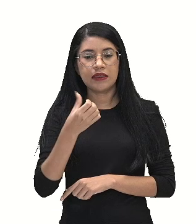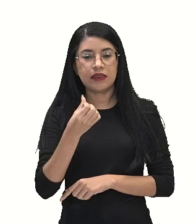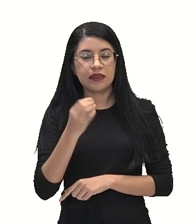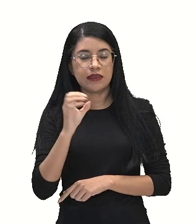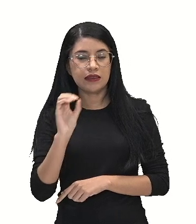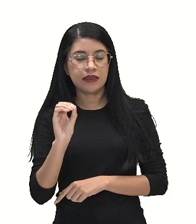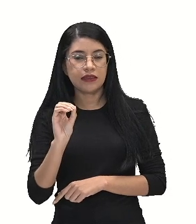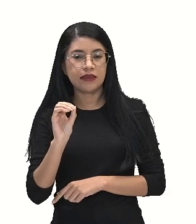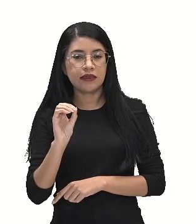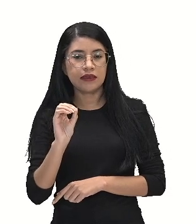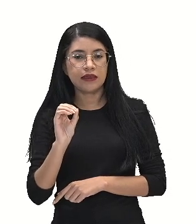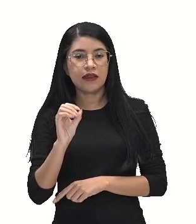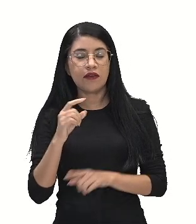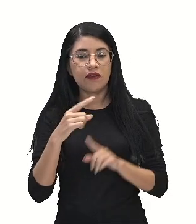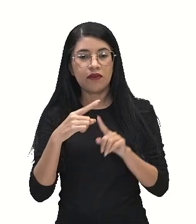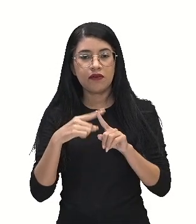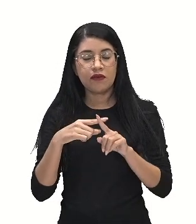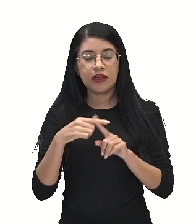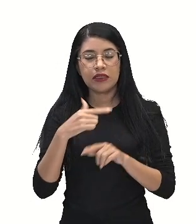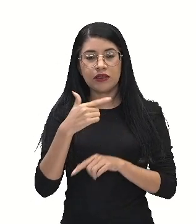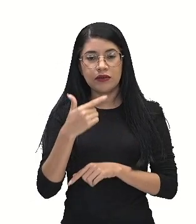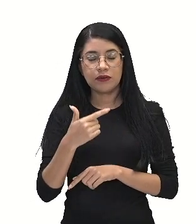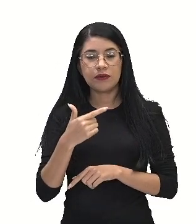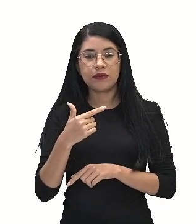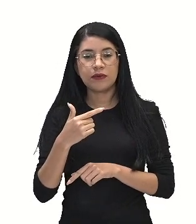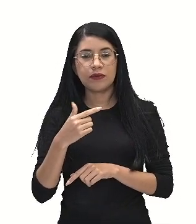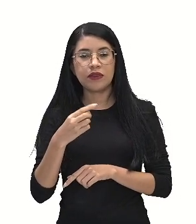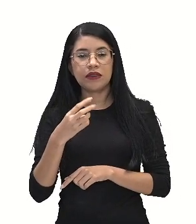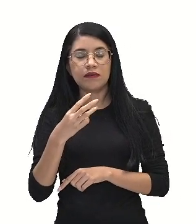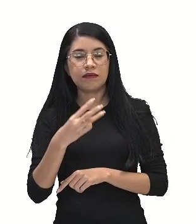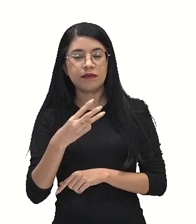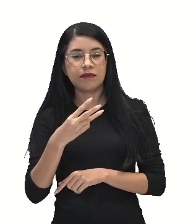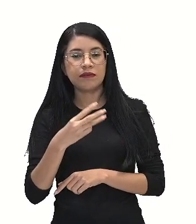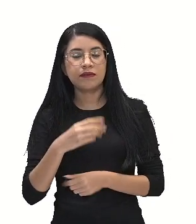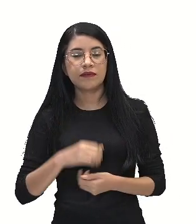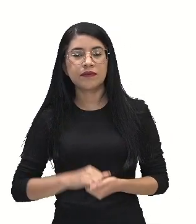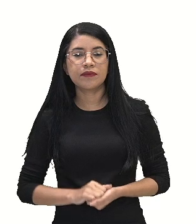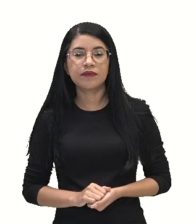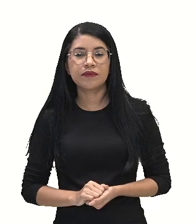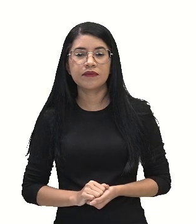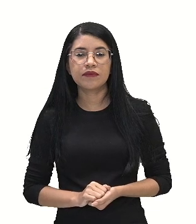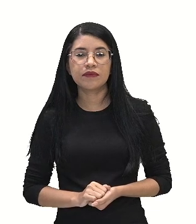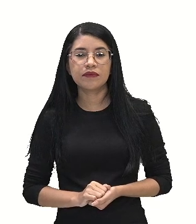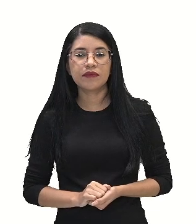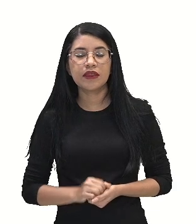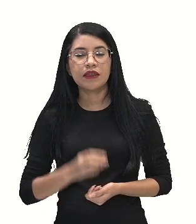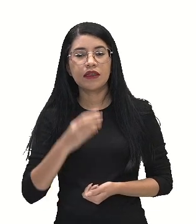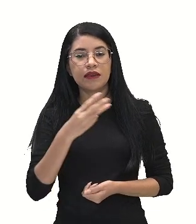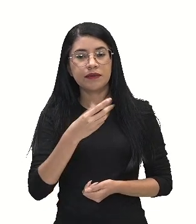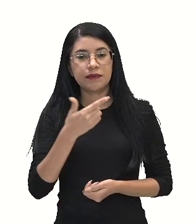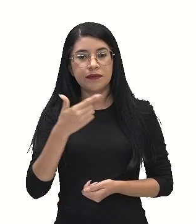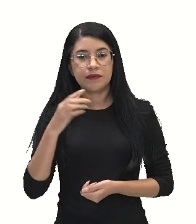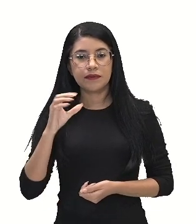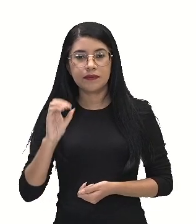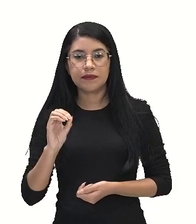160 vezes 2 vai dar 300 e 200 mais 120, 320, né?